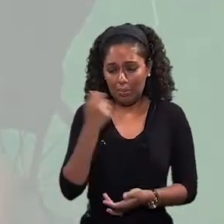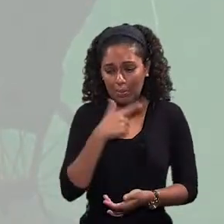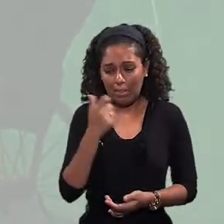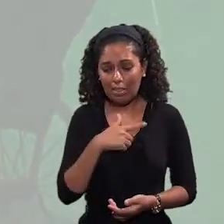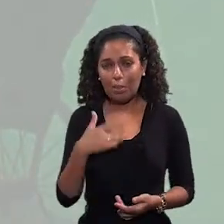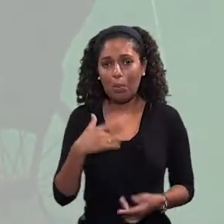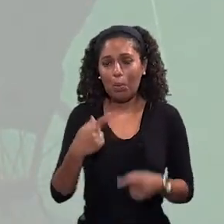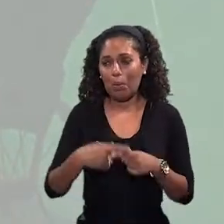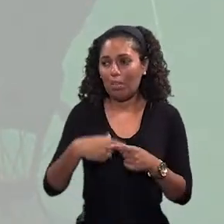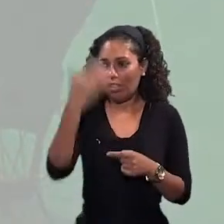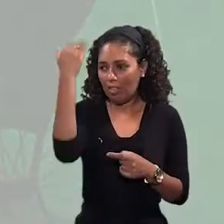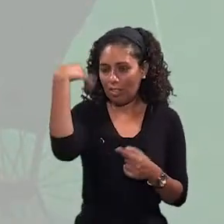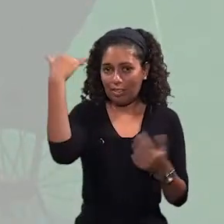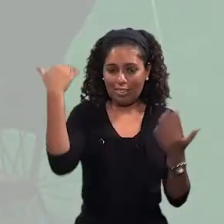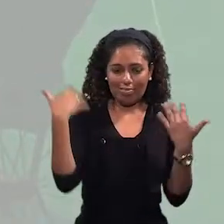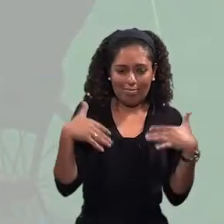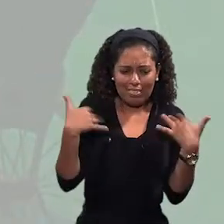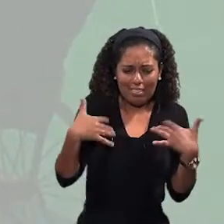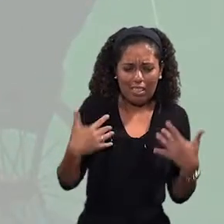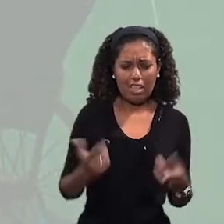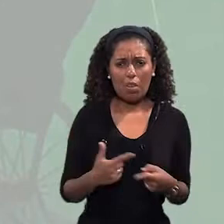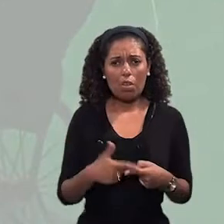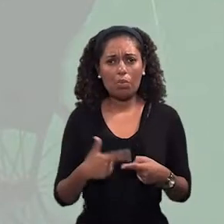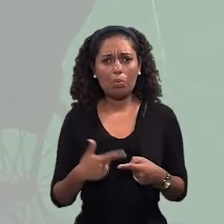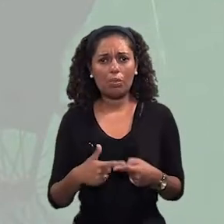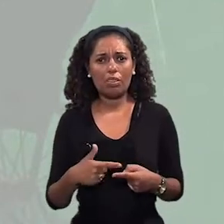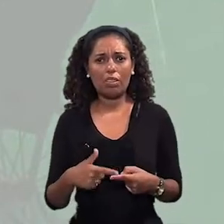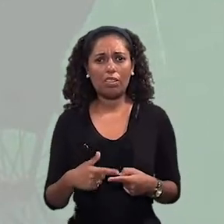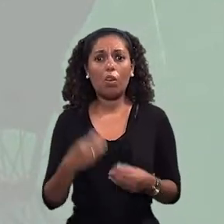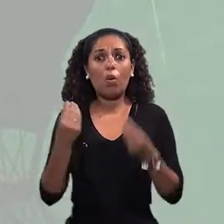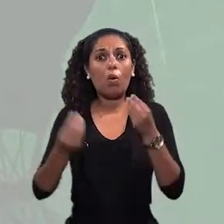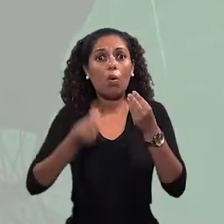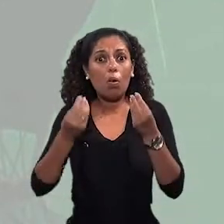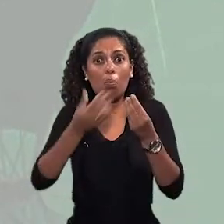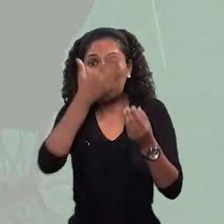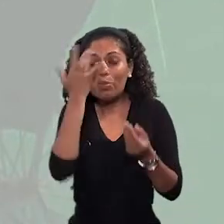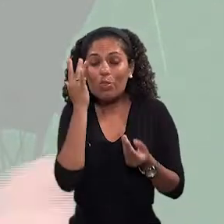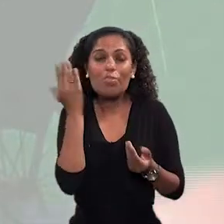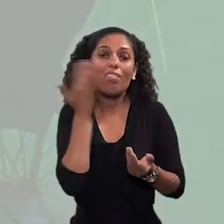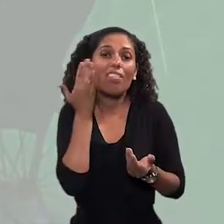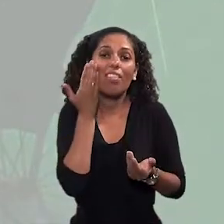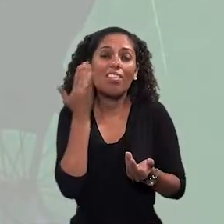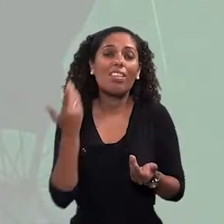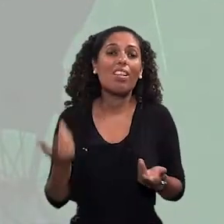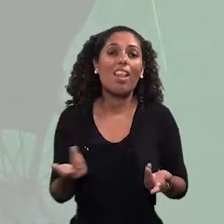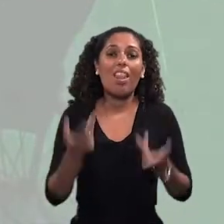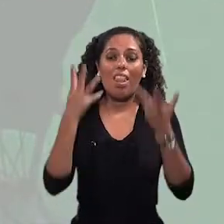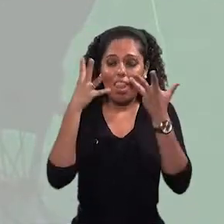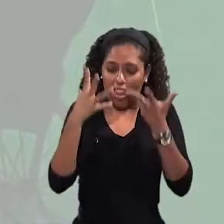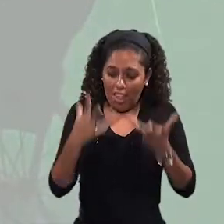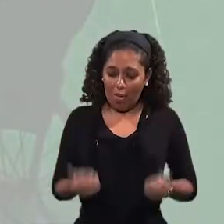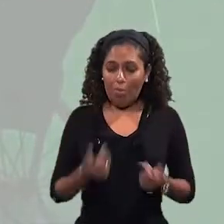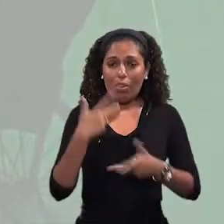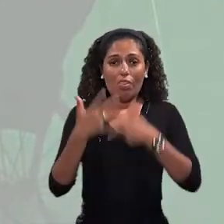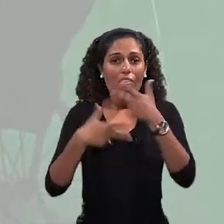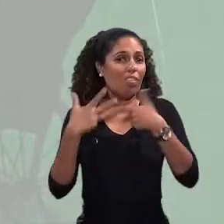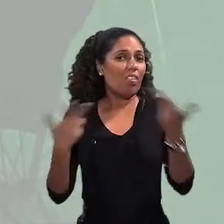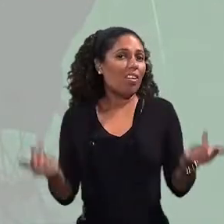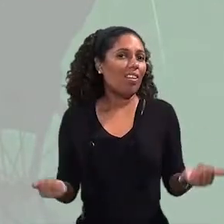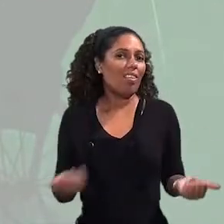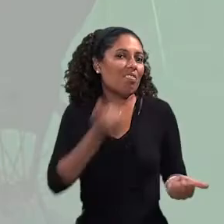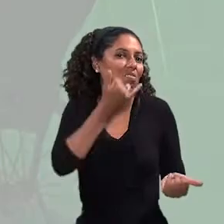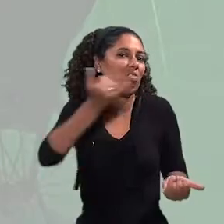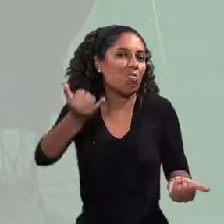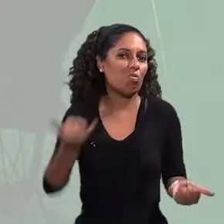tô rindo, mas é desnervoso, Sim. porque não é possível alguém ter a cara tão lavada, né, tão deslavada, aliás, e dar esse